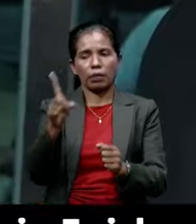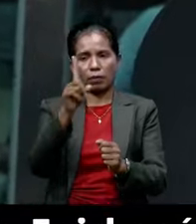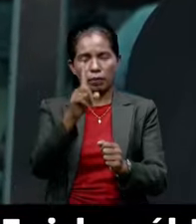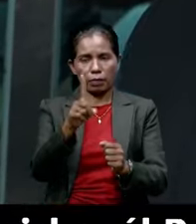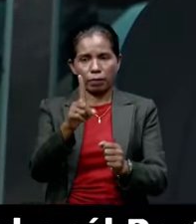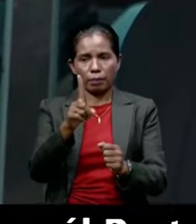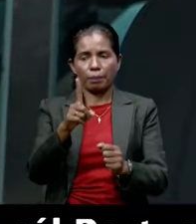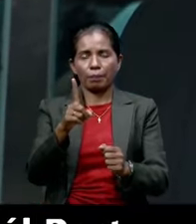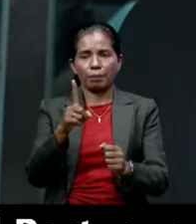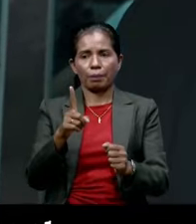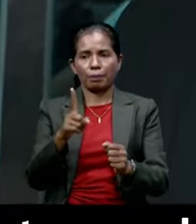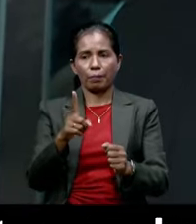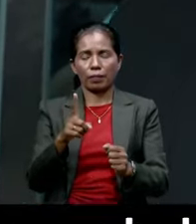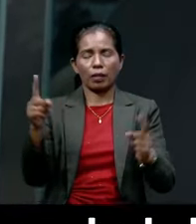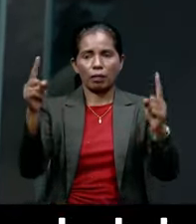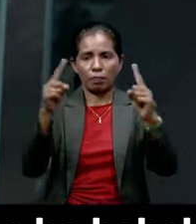31 ba